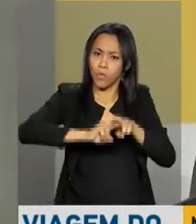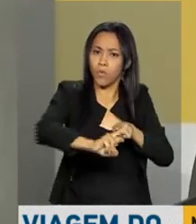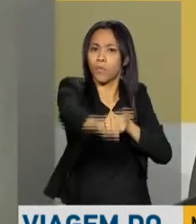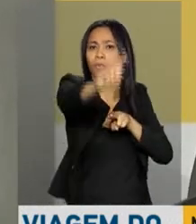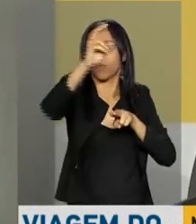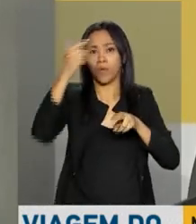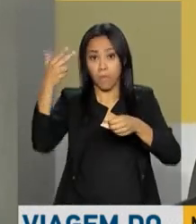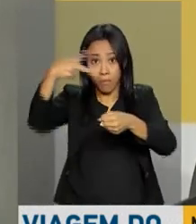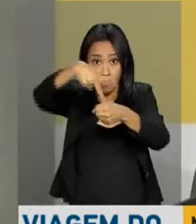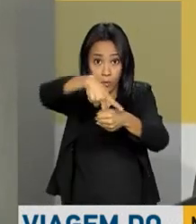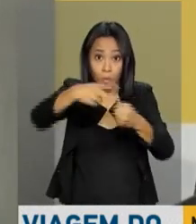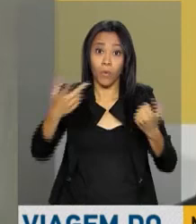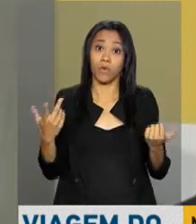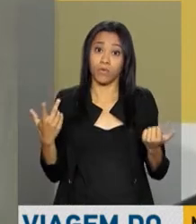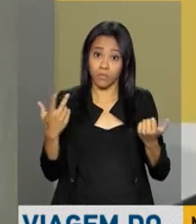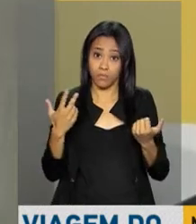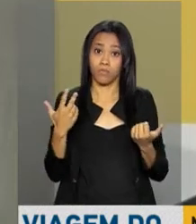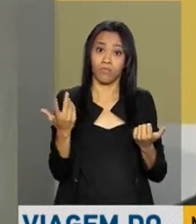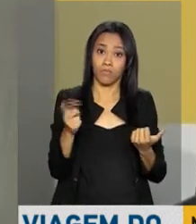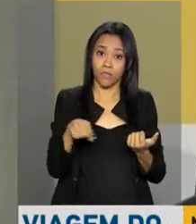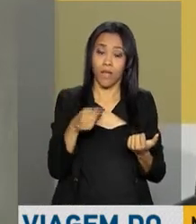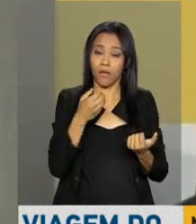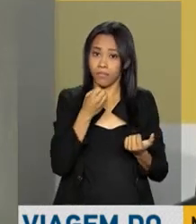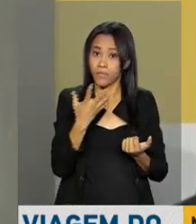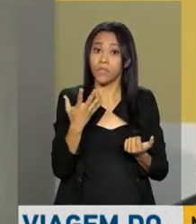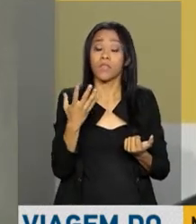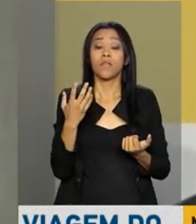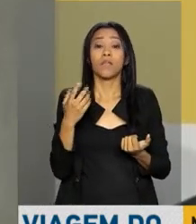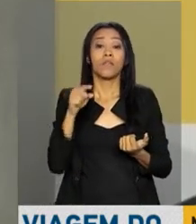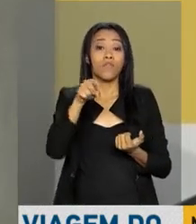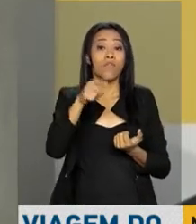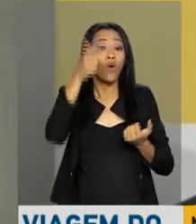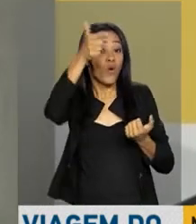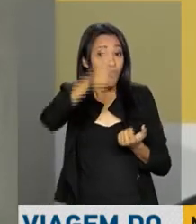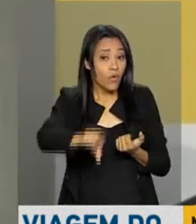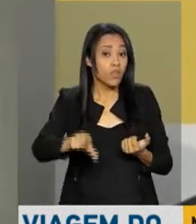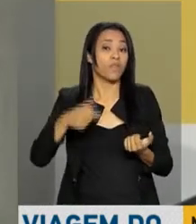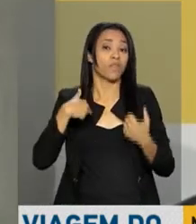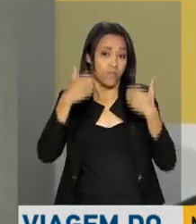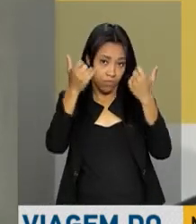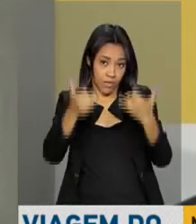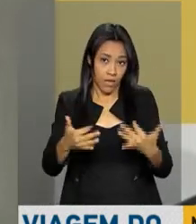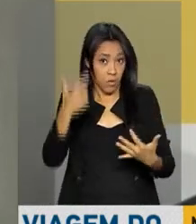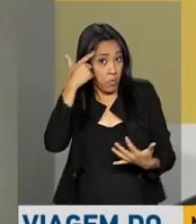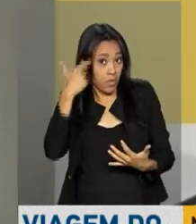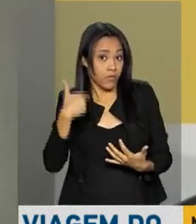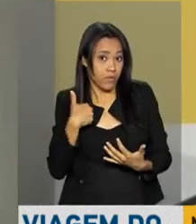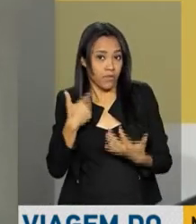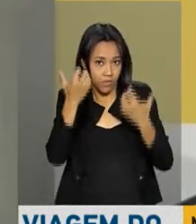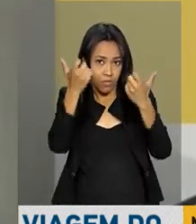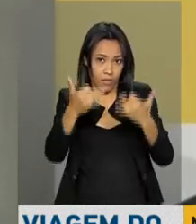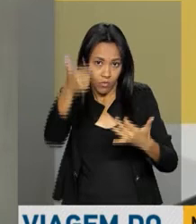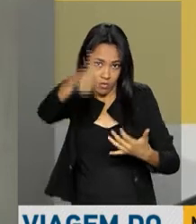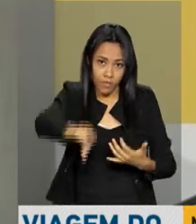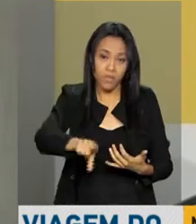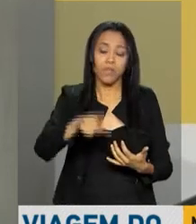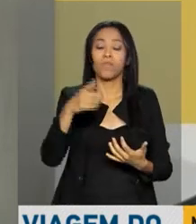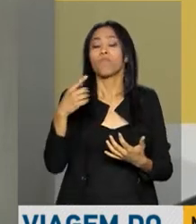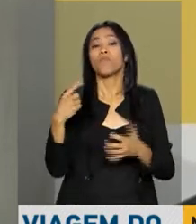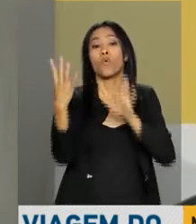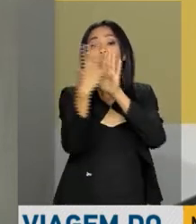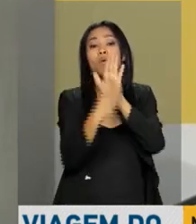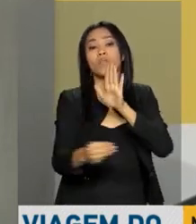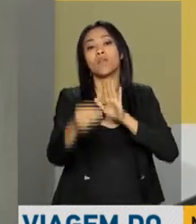a campos de petróleo só na nova fase você repetitivo penso eu do nosso programa de parceria